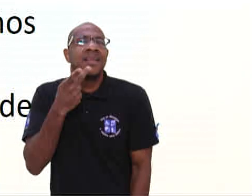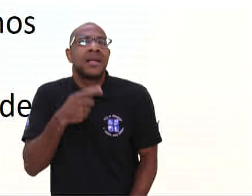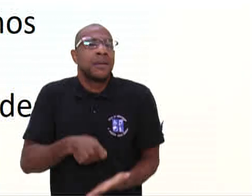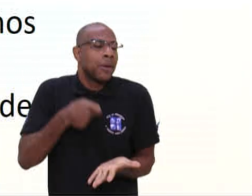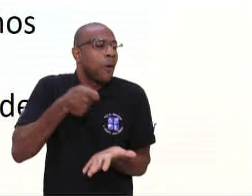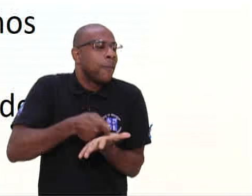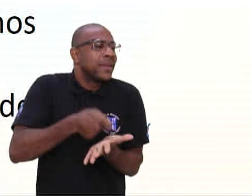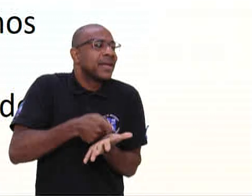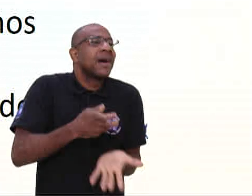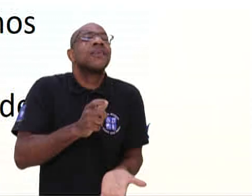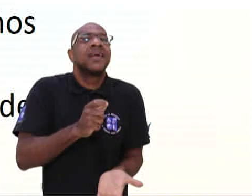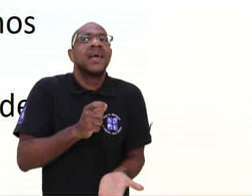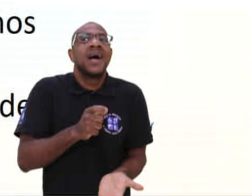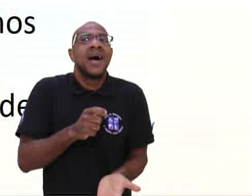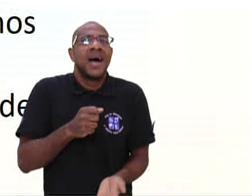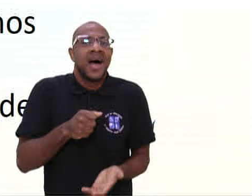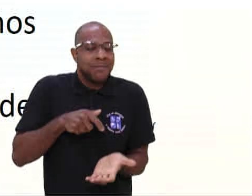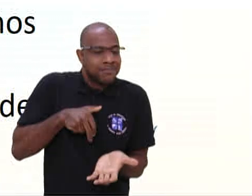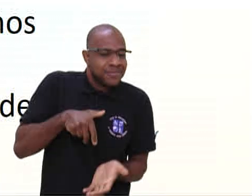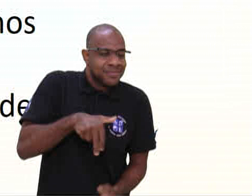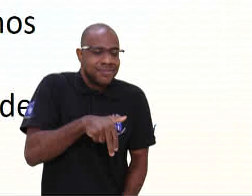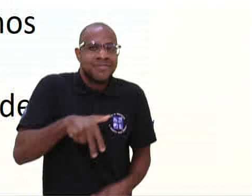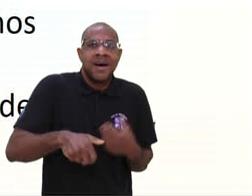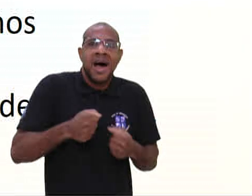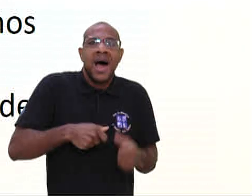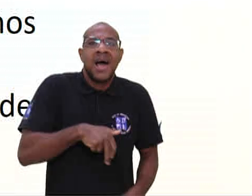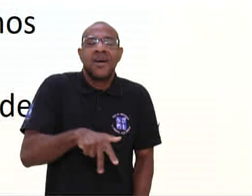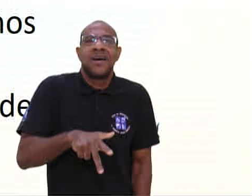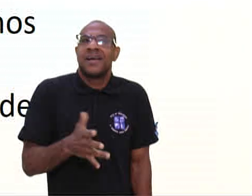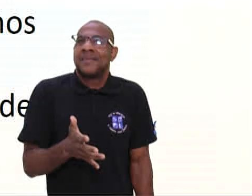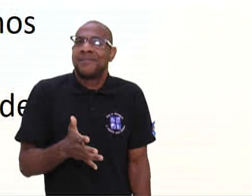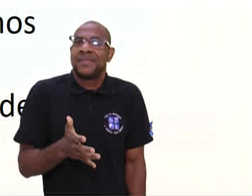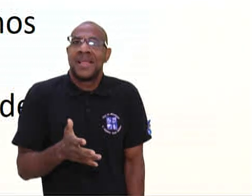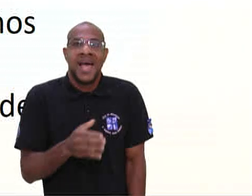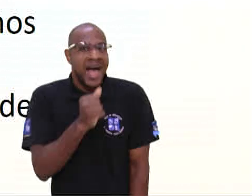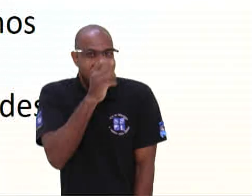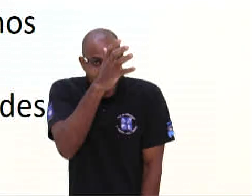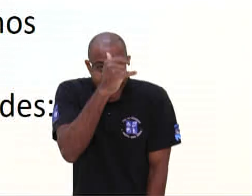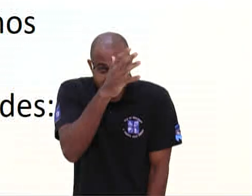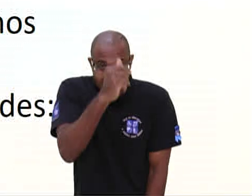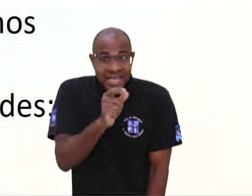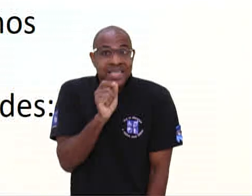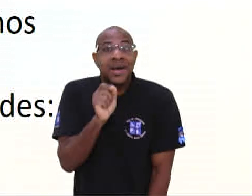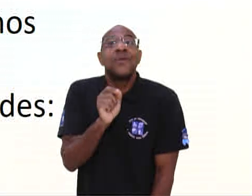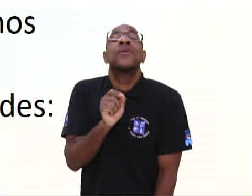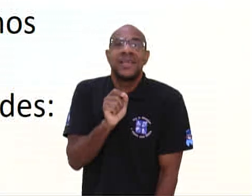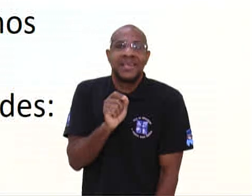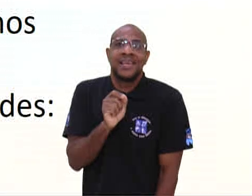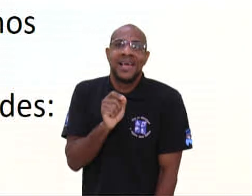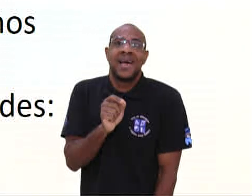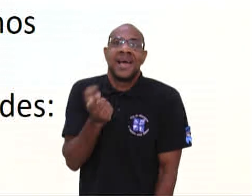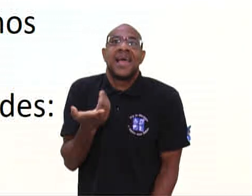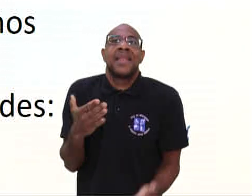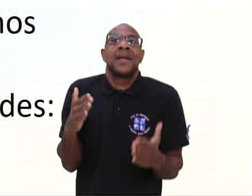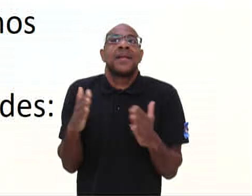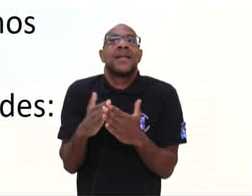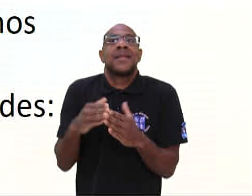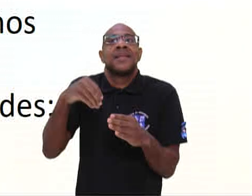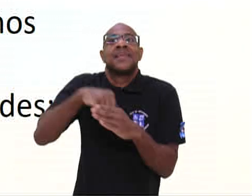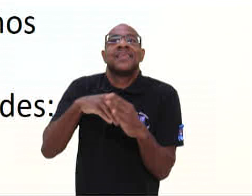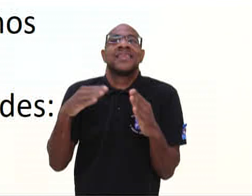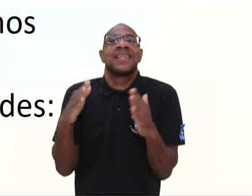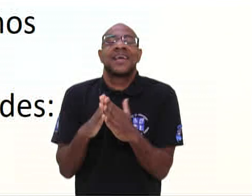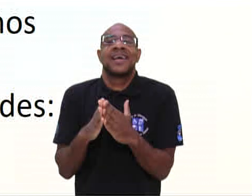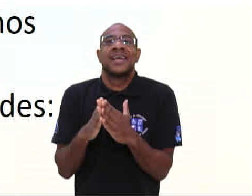naquele estado. A galinha tornara-se a rainha da casa. Todos, menos ela, o sabiam. Continuou entre